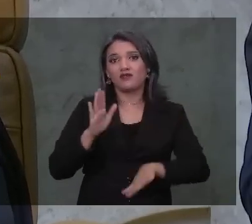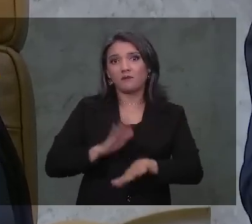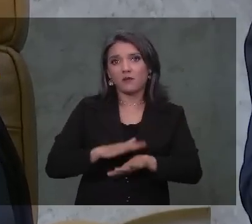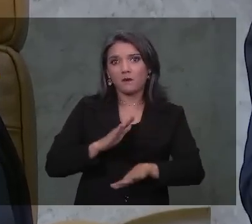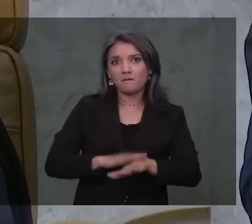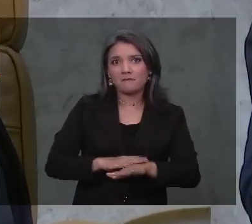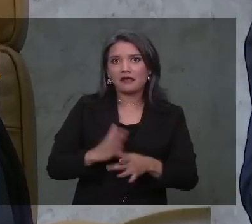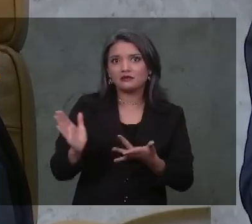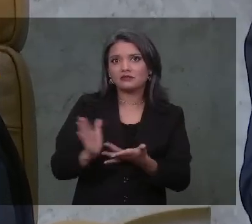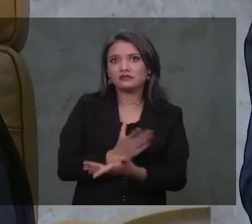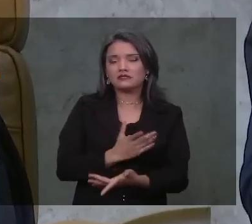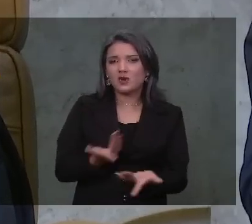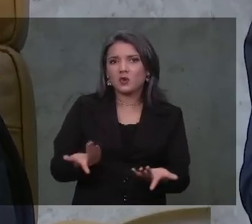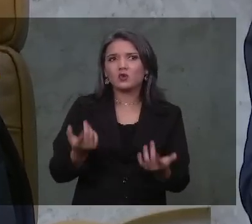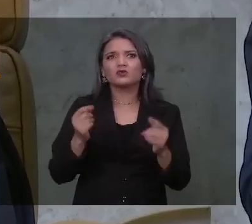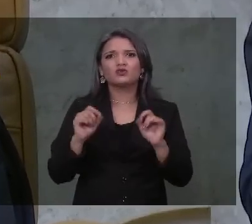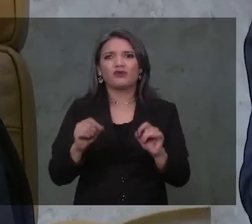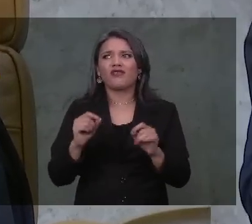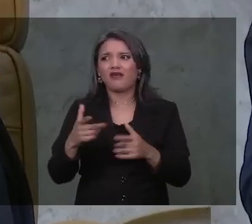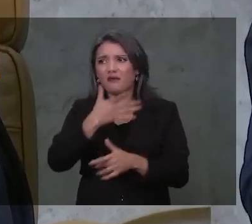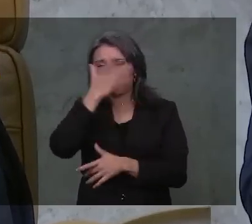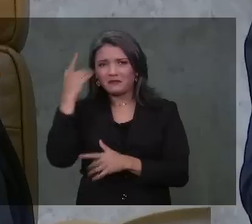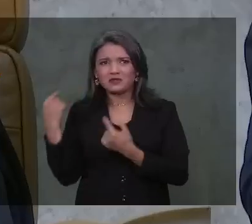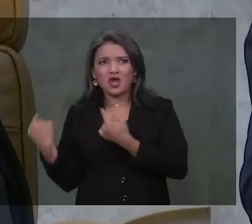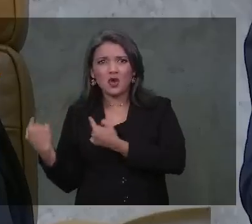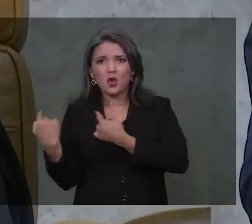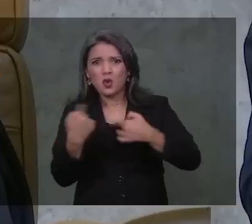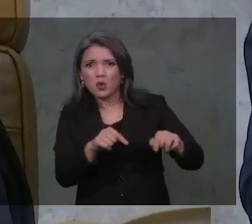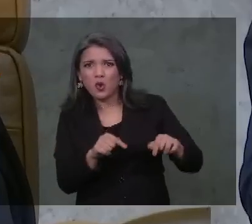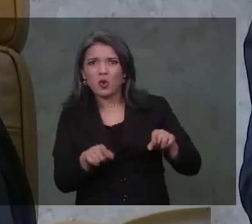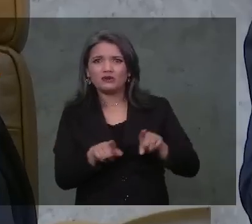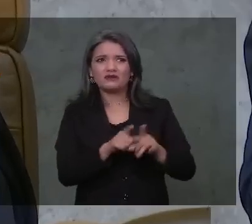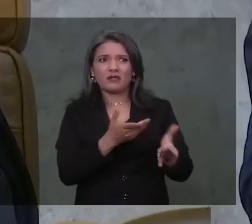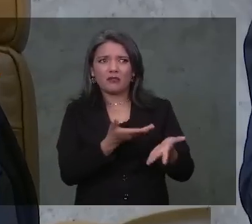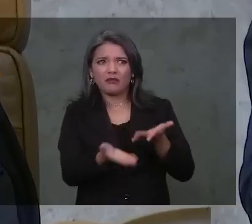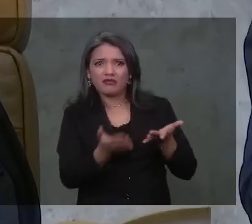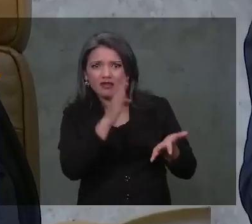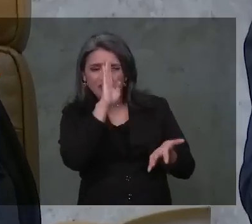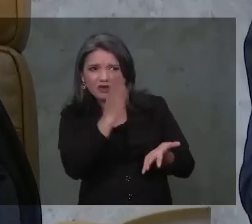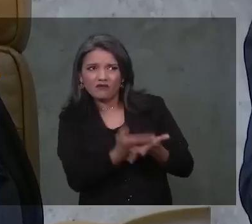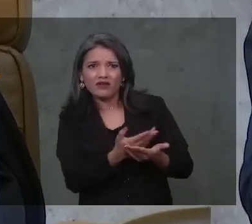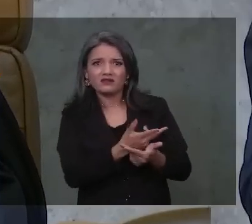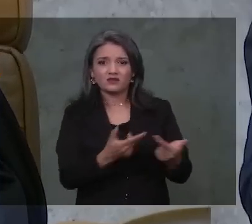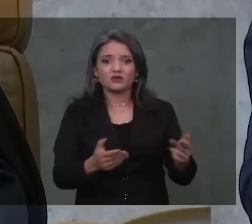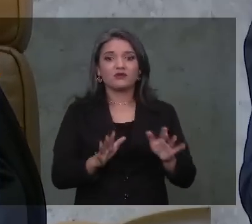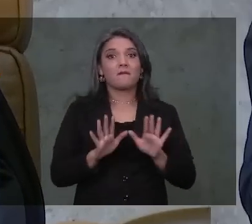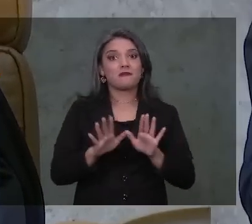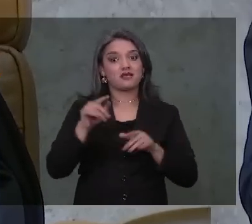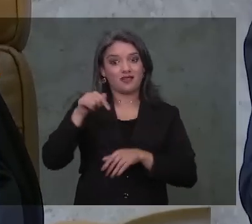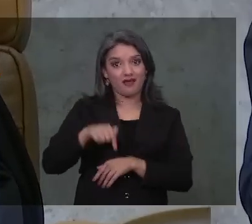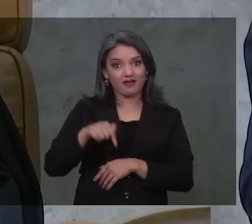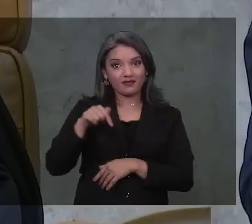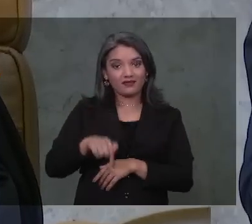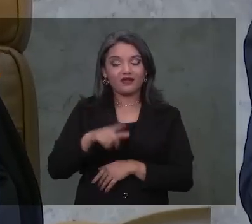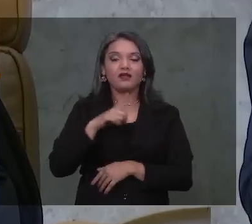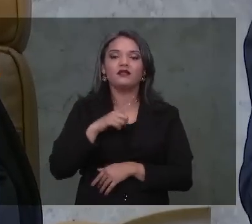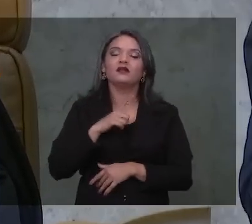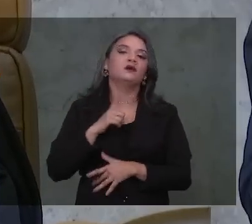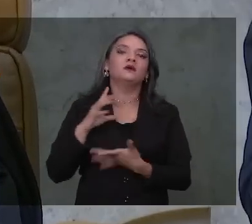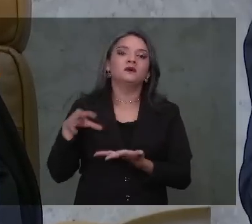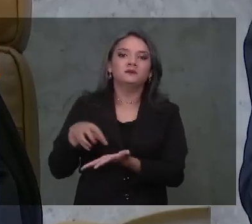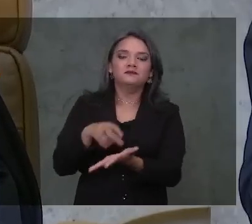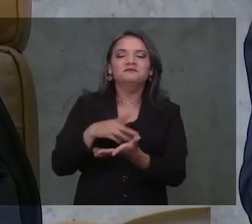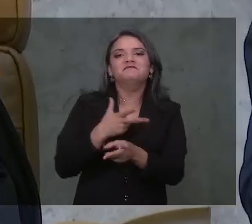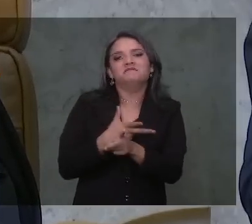sobressalto, com ataques às instituições e perda de credibilidade. Por aqui, as instituições